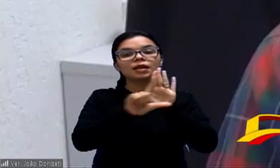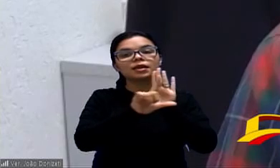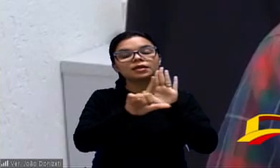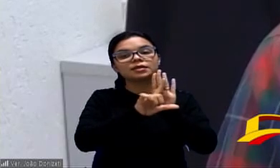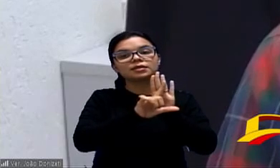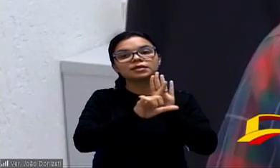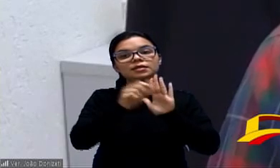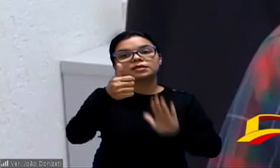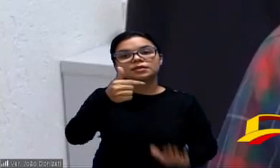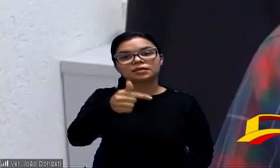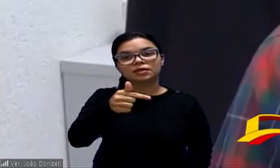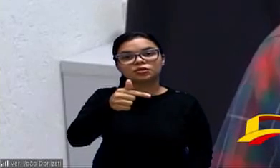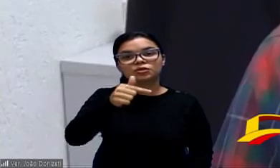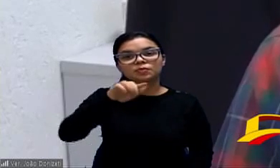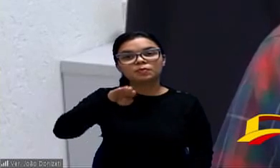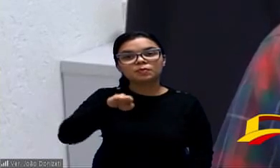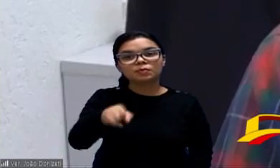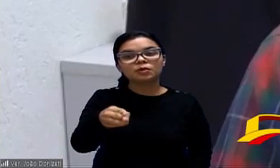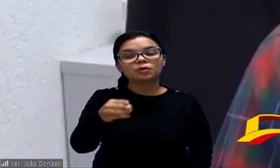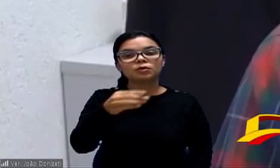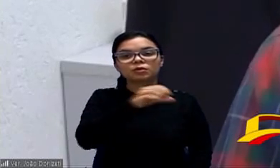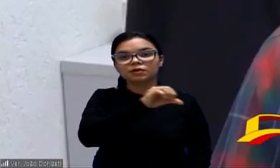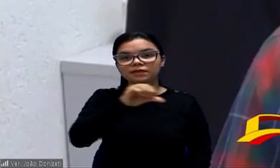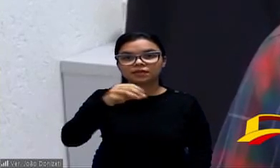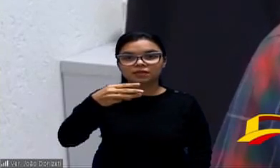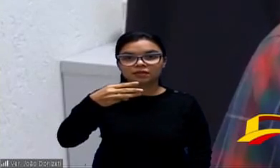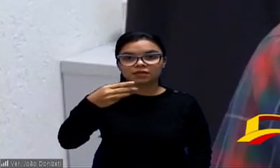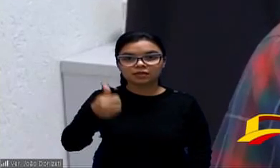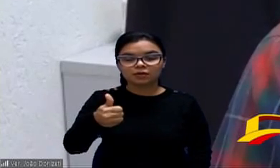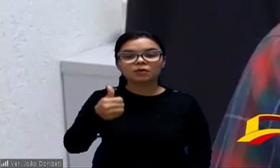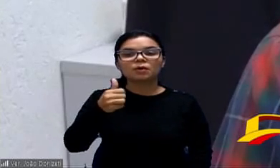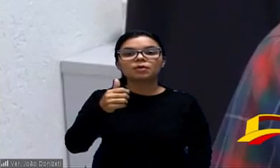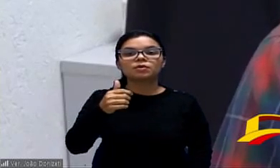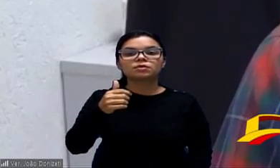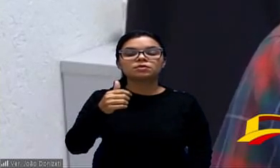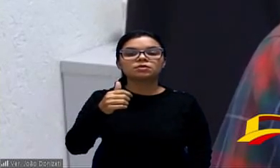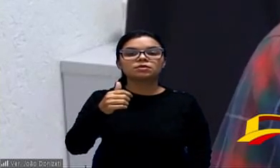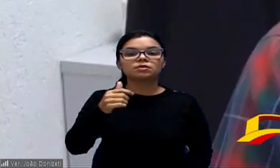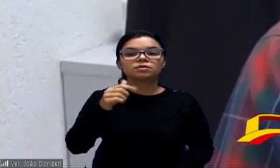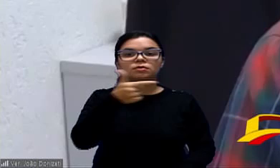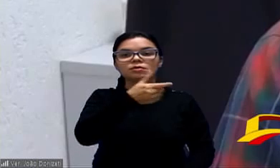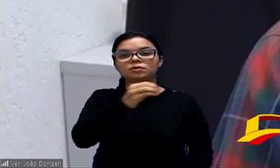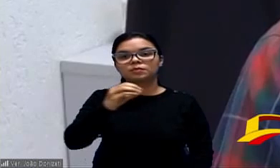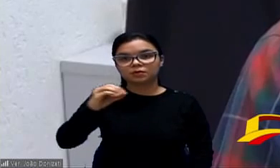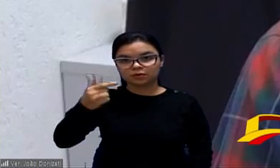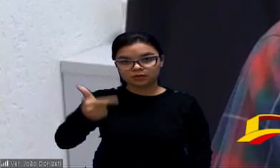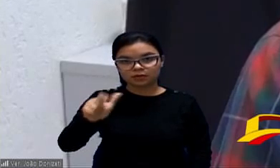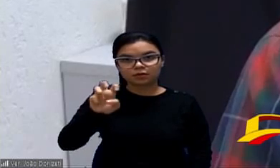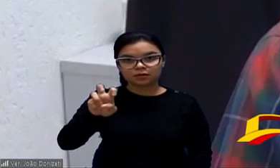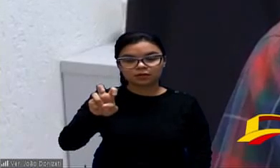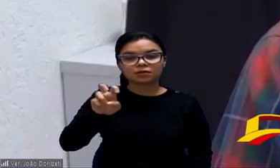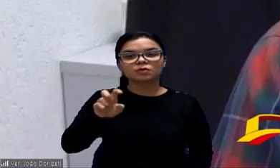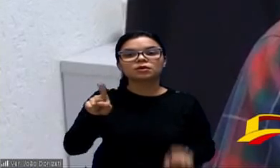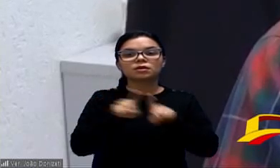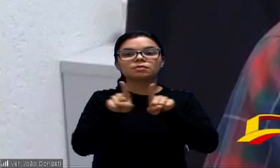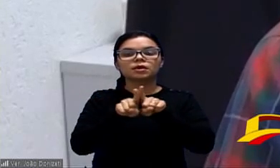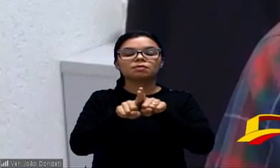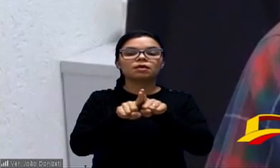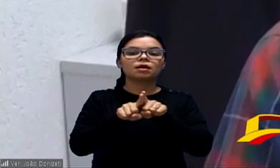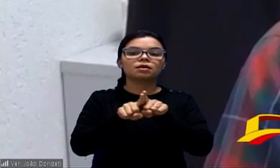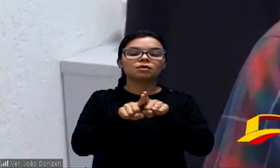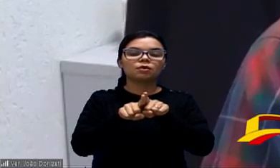7.391 de 2005 passa a ser o seguinte, daí vai para o parágrafo 2º. Para atendimento em tempo